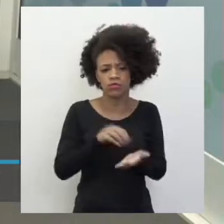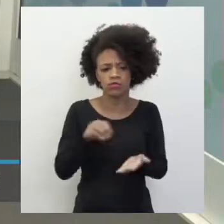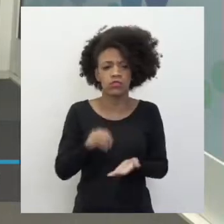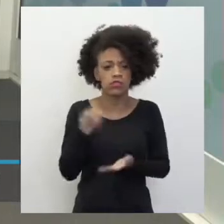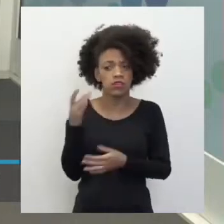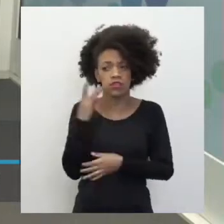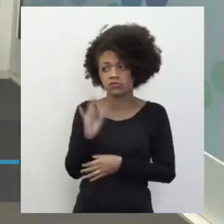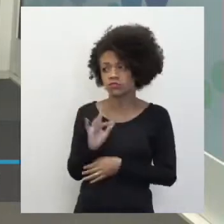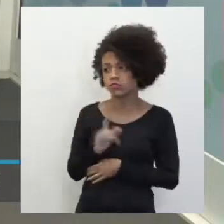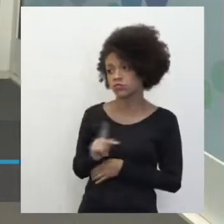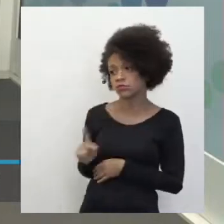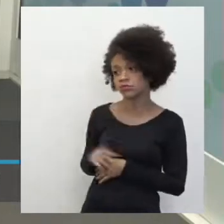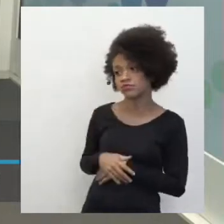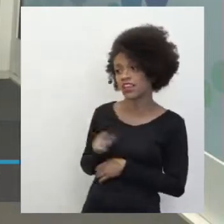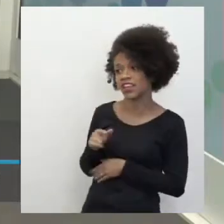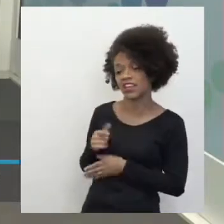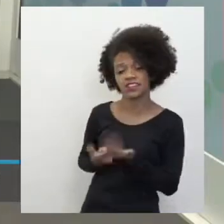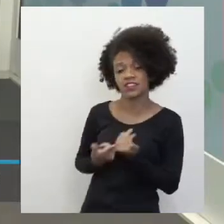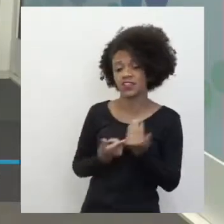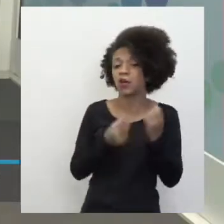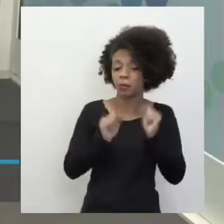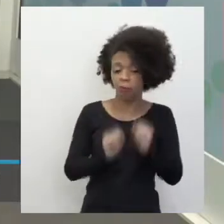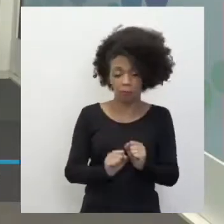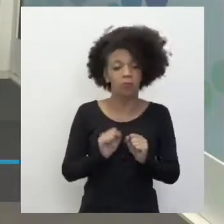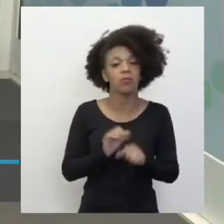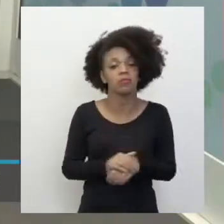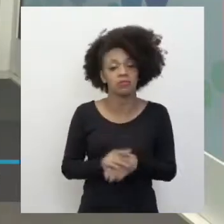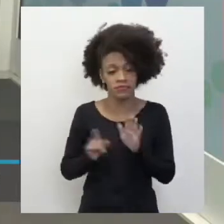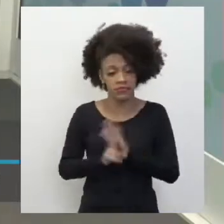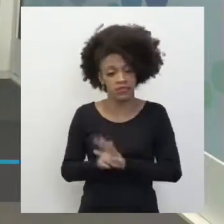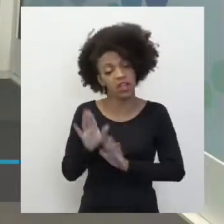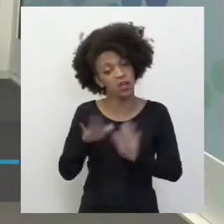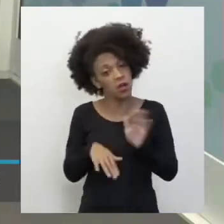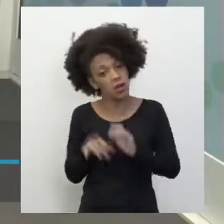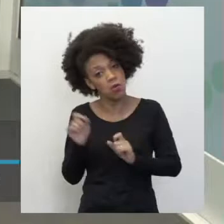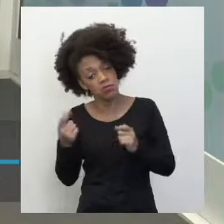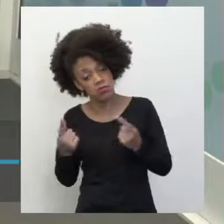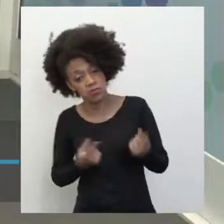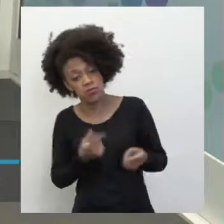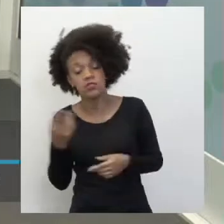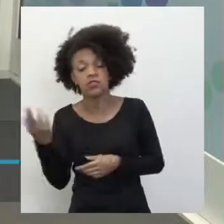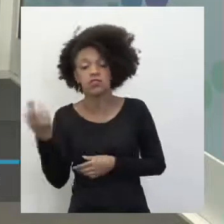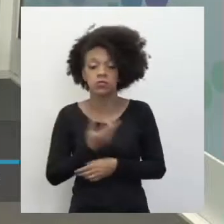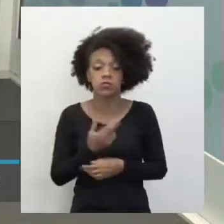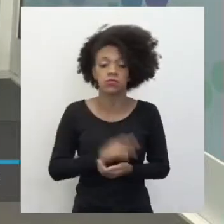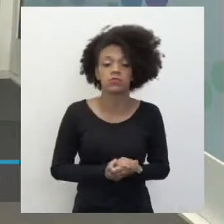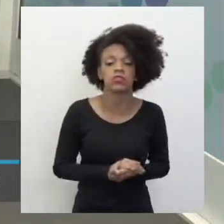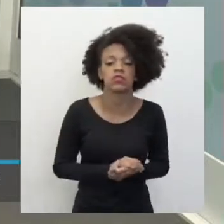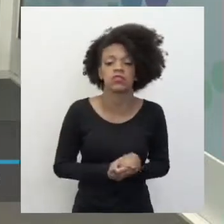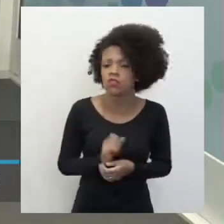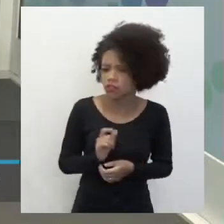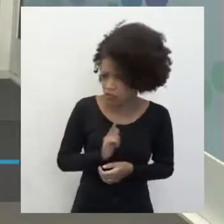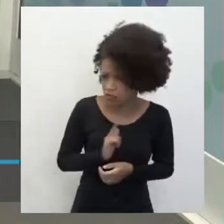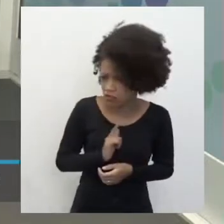Pro. Essas coisas técnicas vocês podem perguntar aqui que talvez alguém responda. Vamos lá. Tem mais uma?